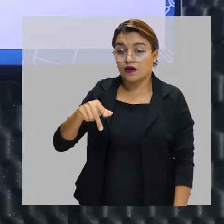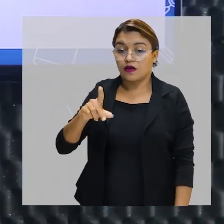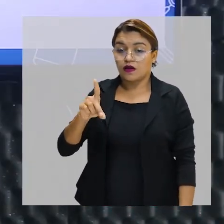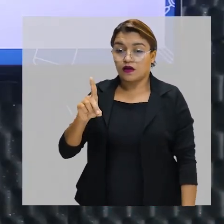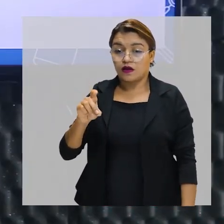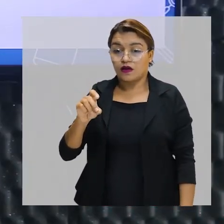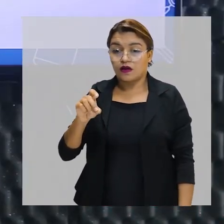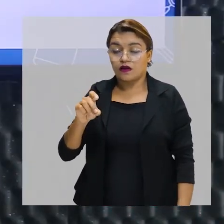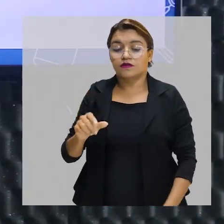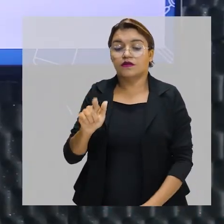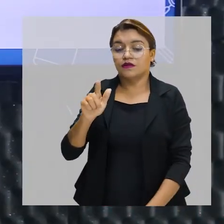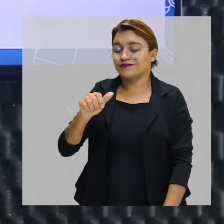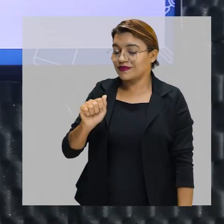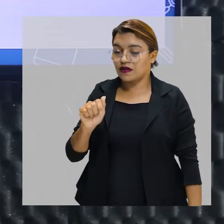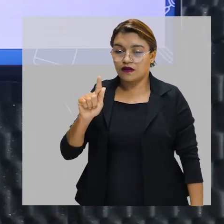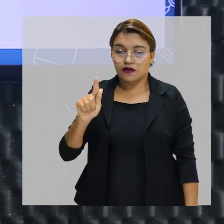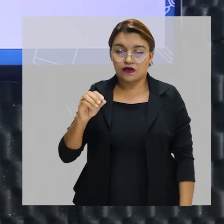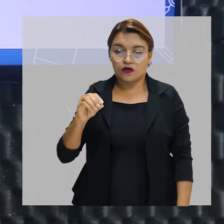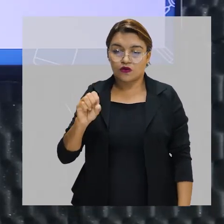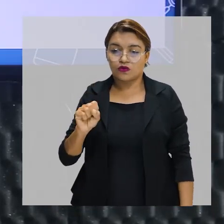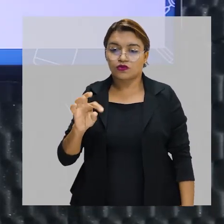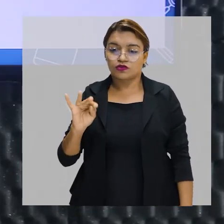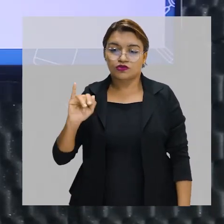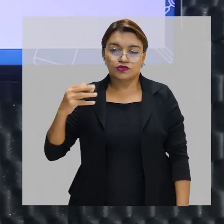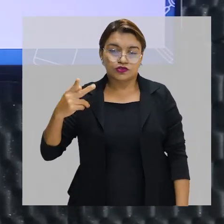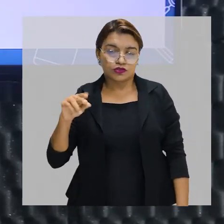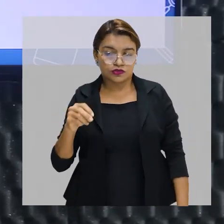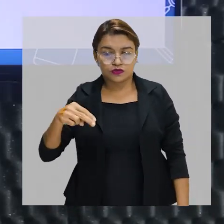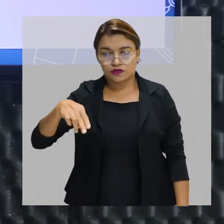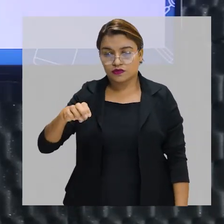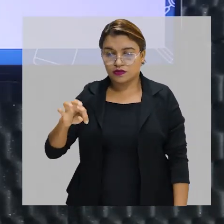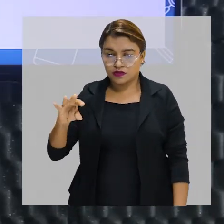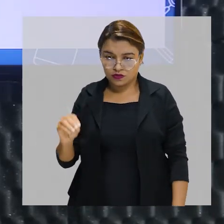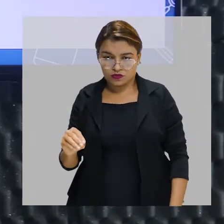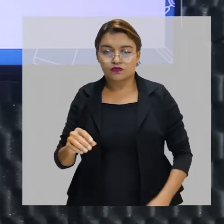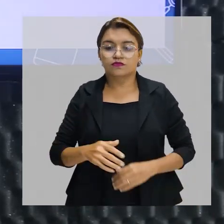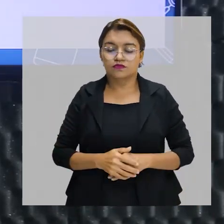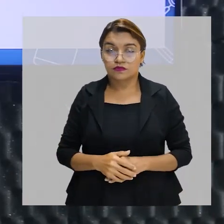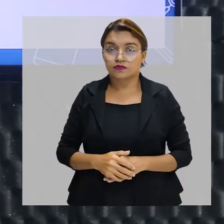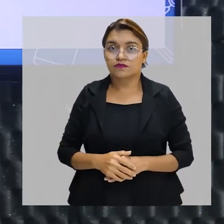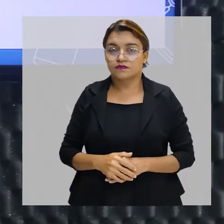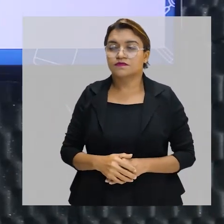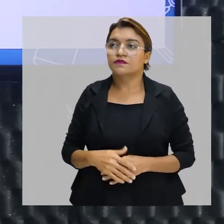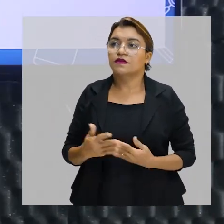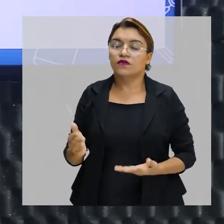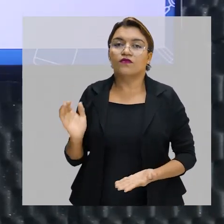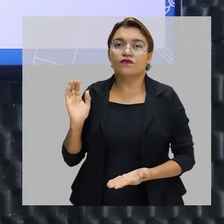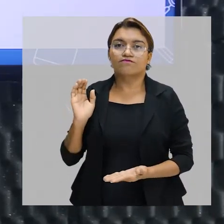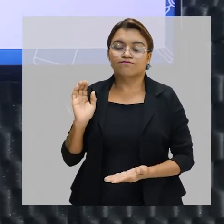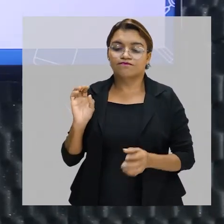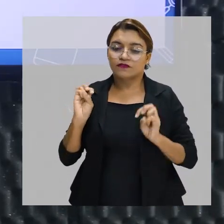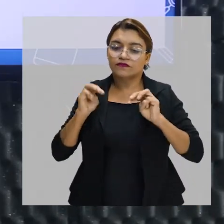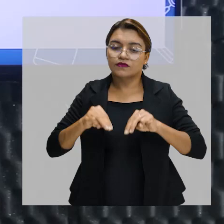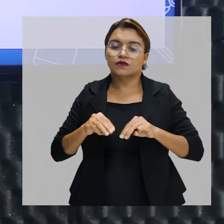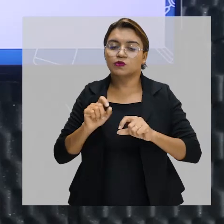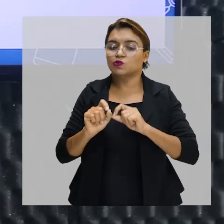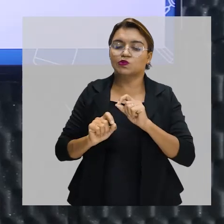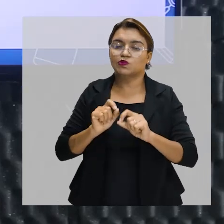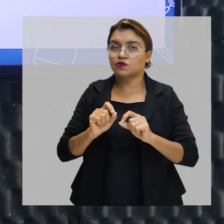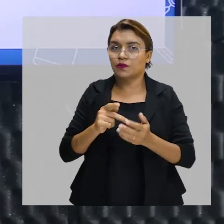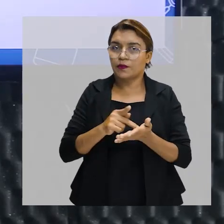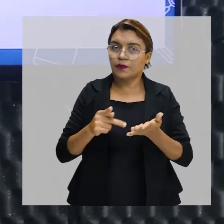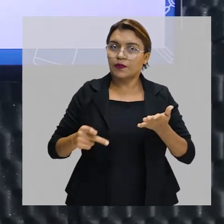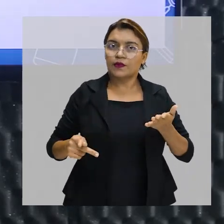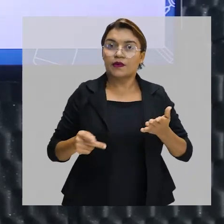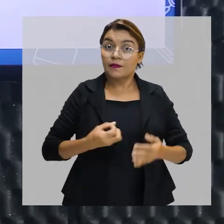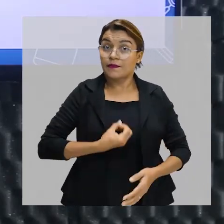nacional angolano e também presidente daquele país. Para finalizar aqui esse